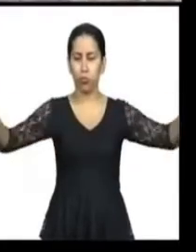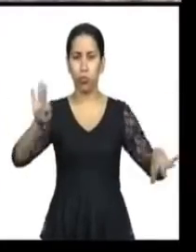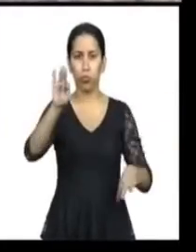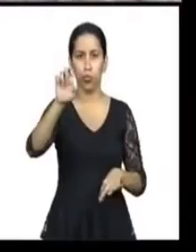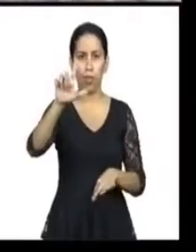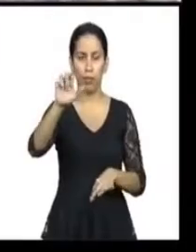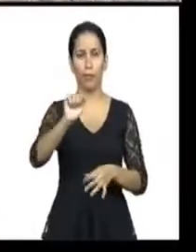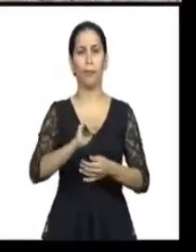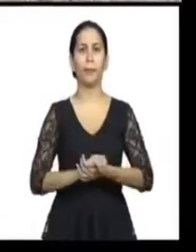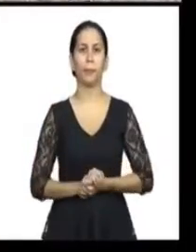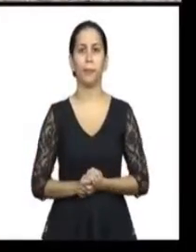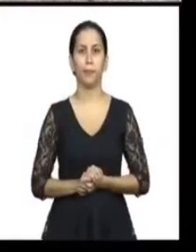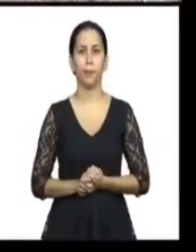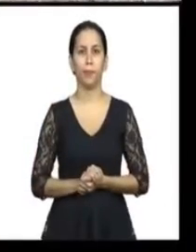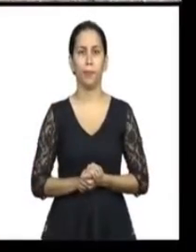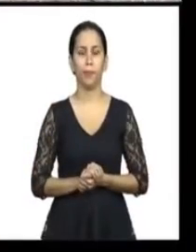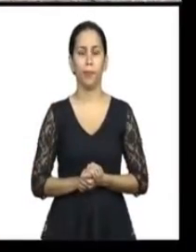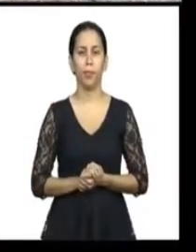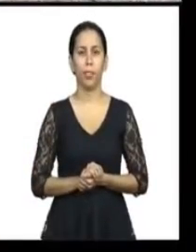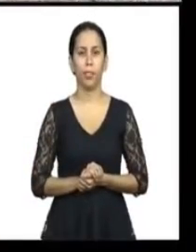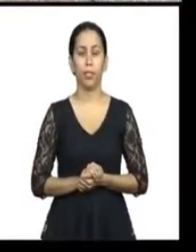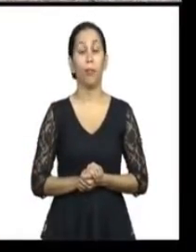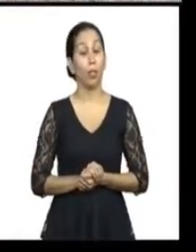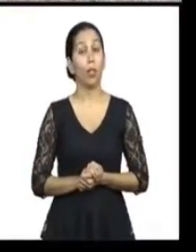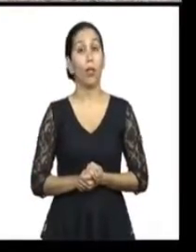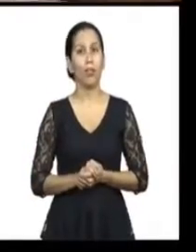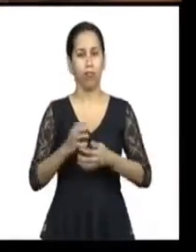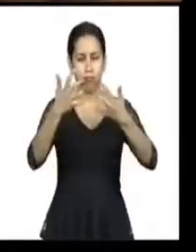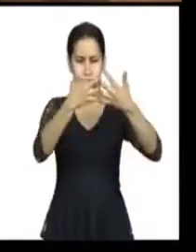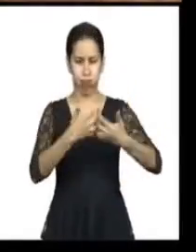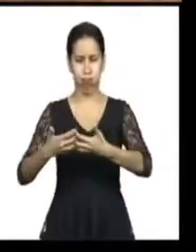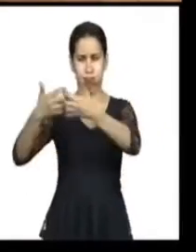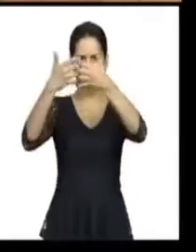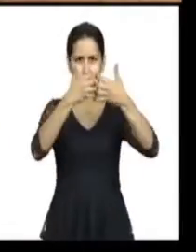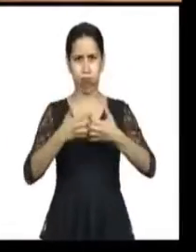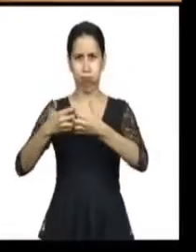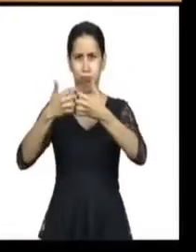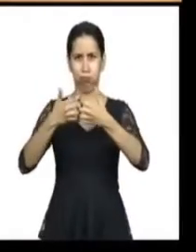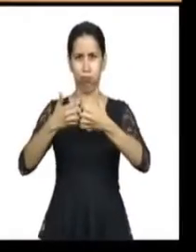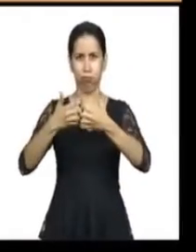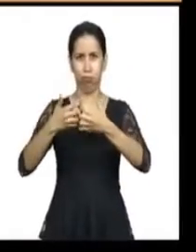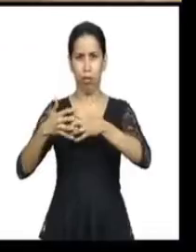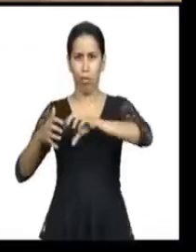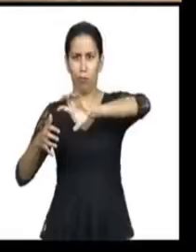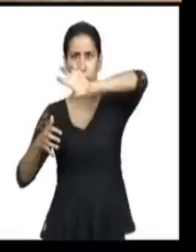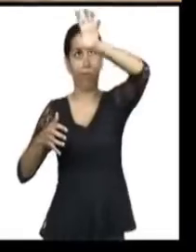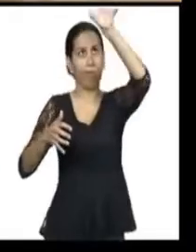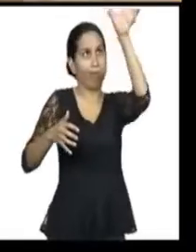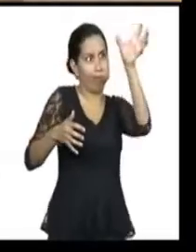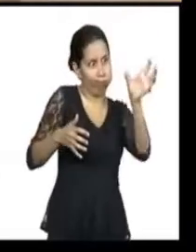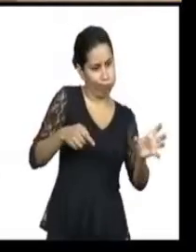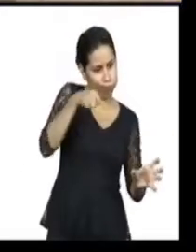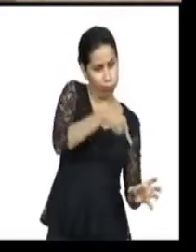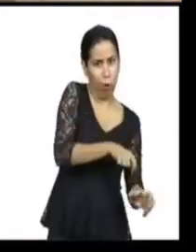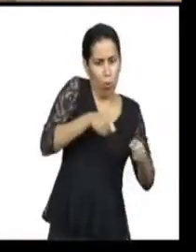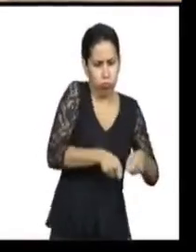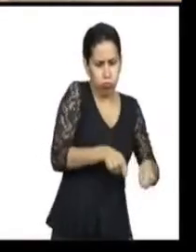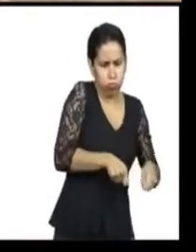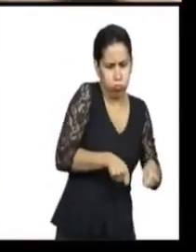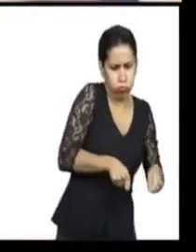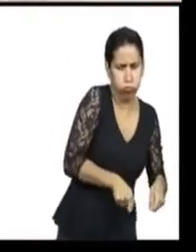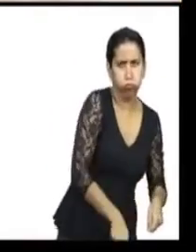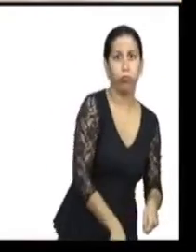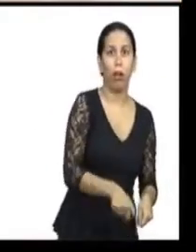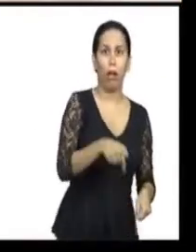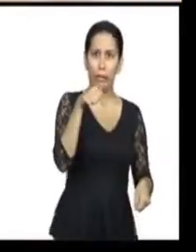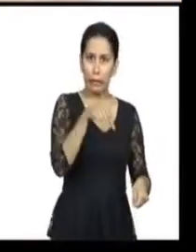Para se fazer uma perfuração, é usada uma perfuratriz. Os tubos e mangueiras devem estar em bom estado e as conexões devem